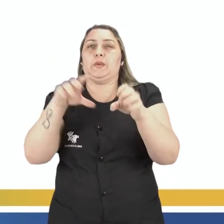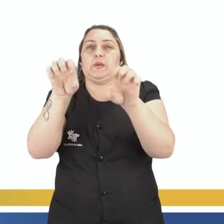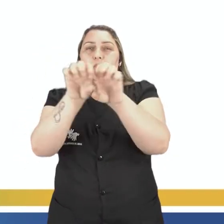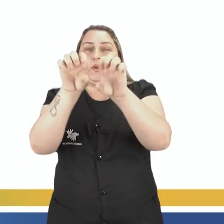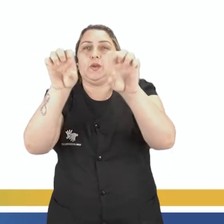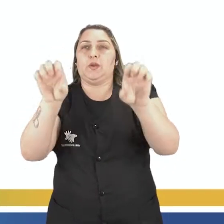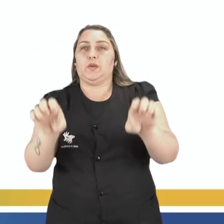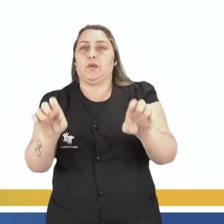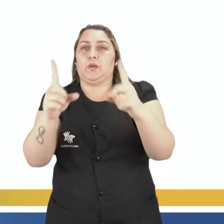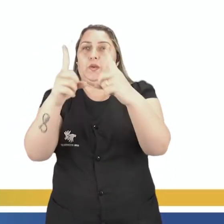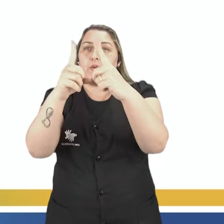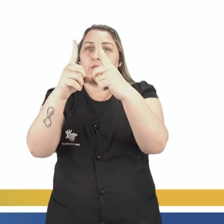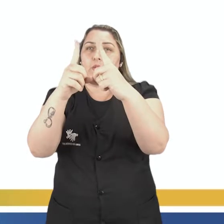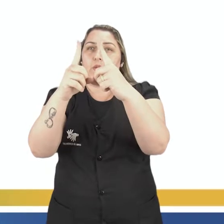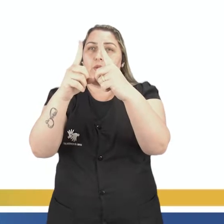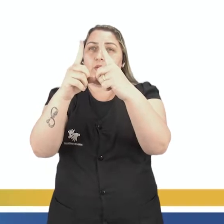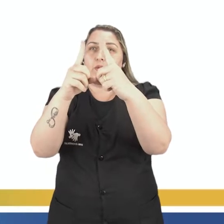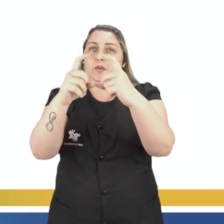estruturas específicas.